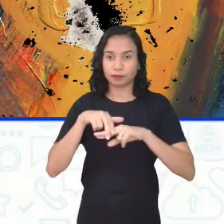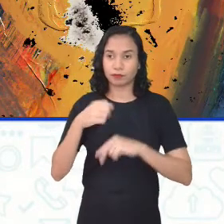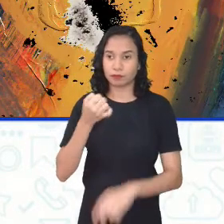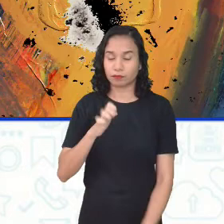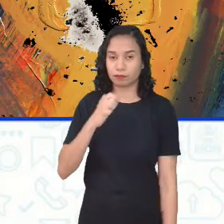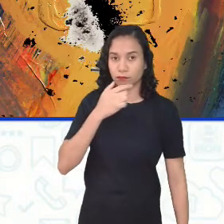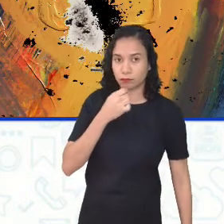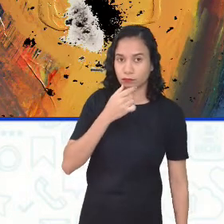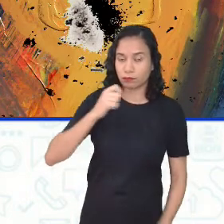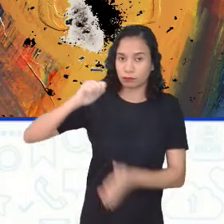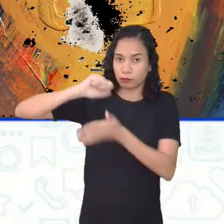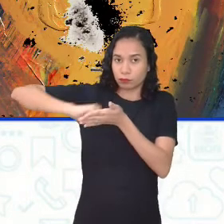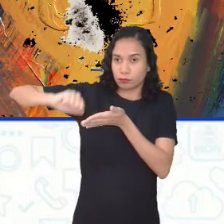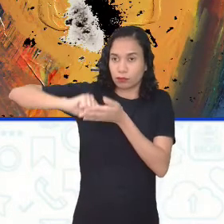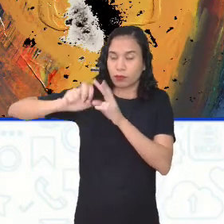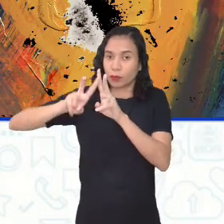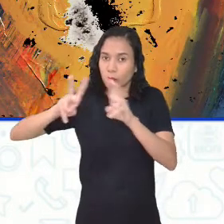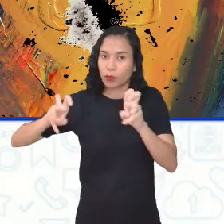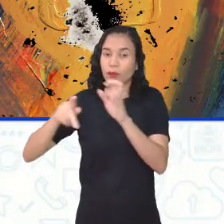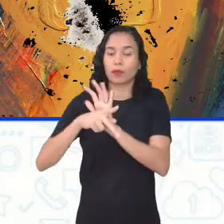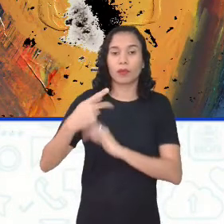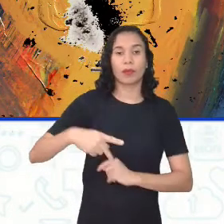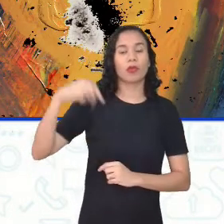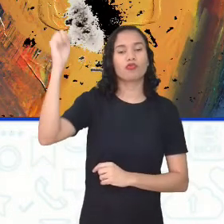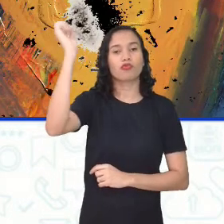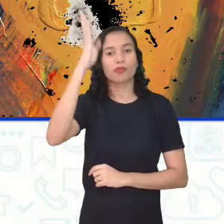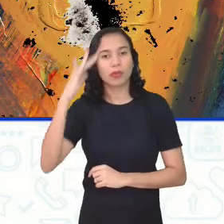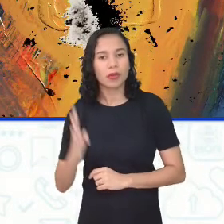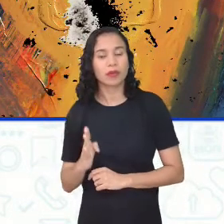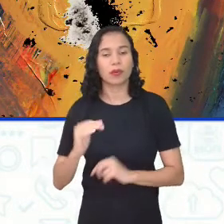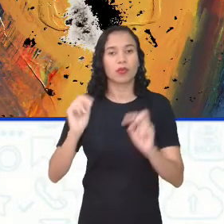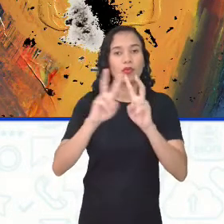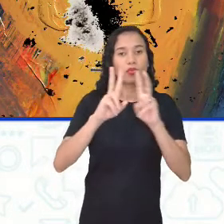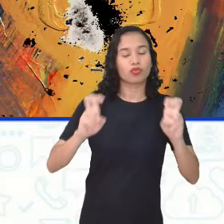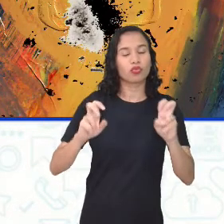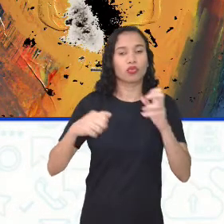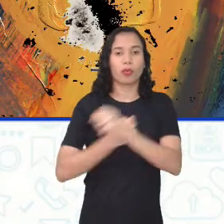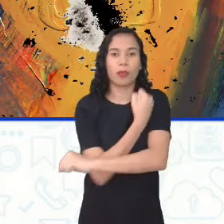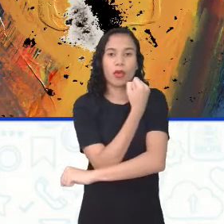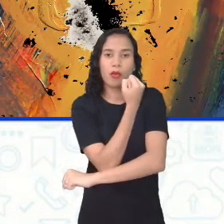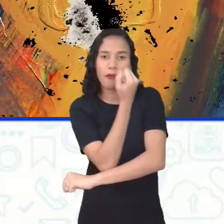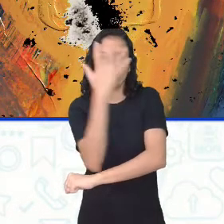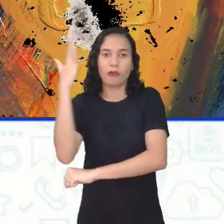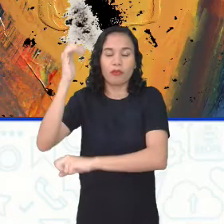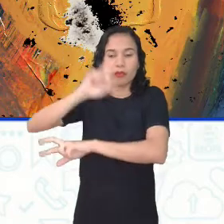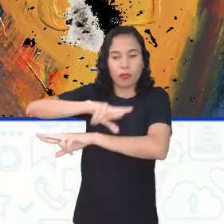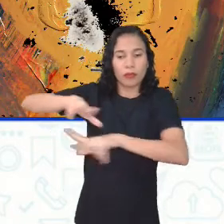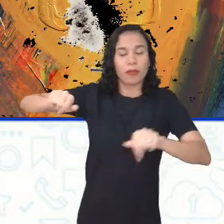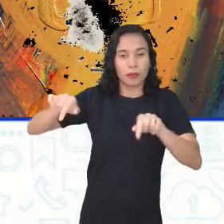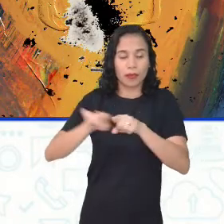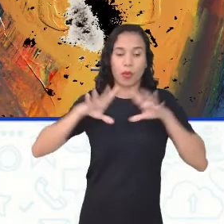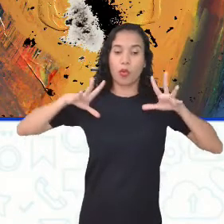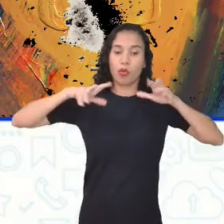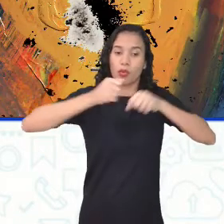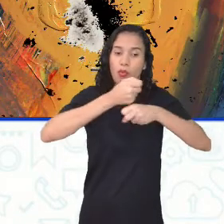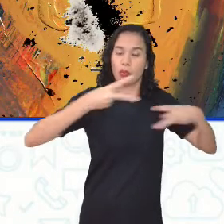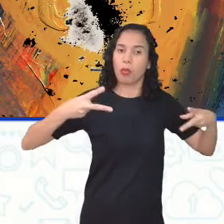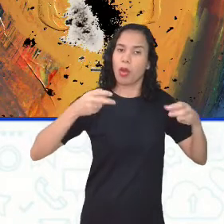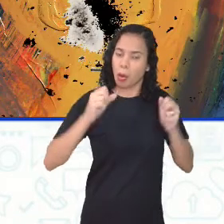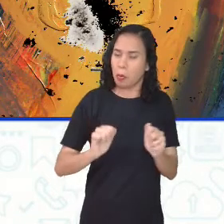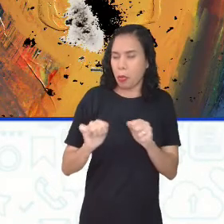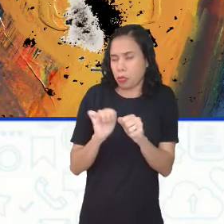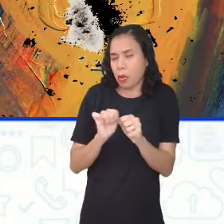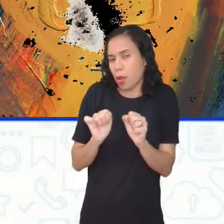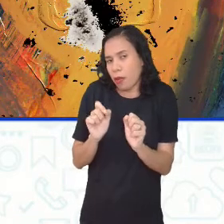Gonçalves Dias escreveu sobre as terras brasileiras, escreveu sobre a fauna, sobre a flora, e eu quiser emprestar o tema, eu também posso